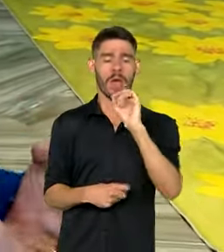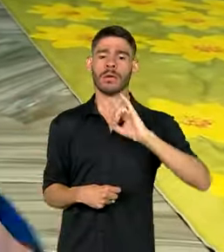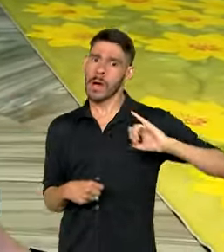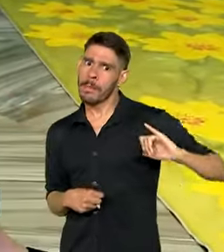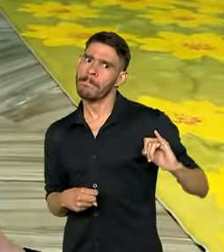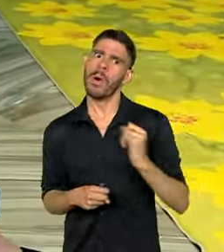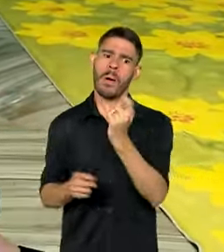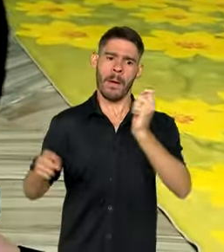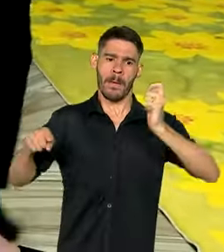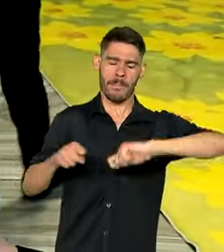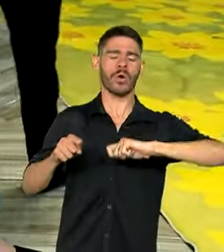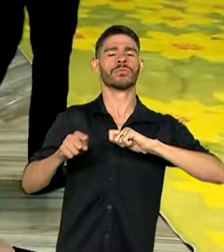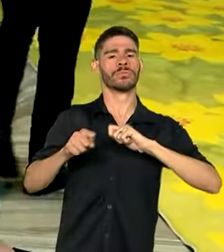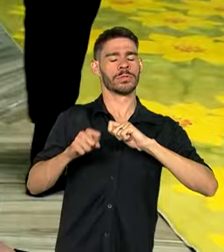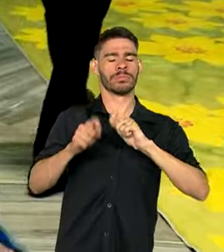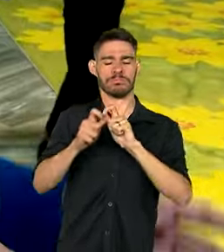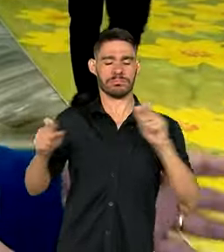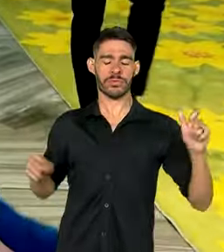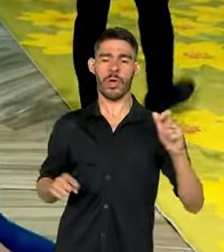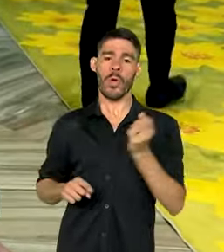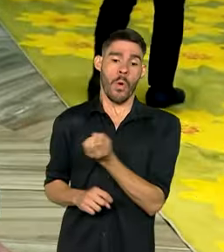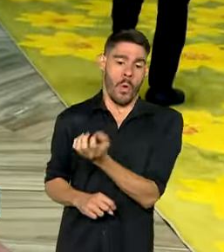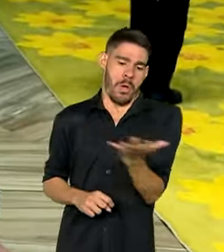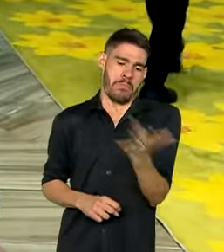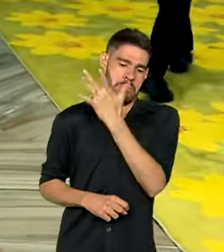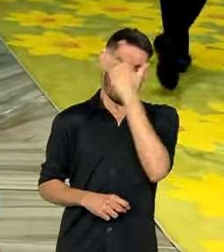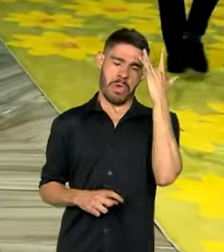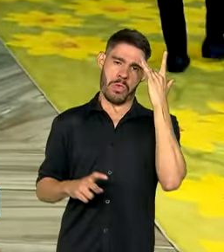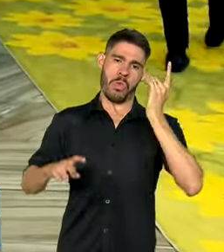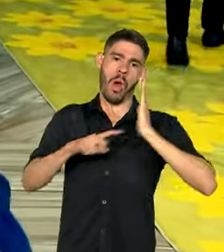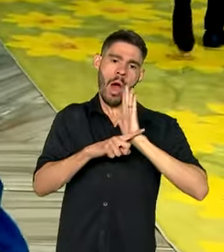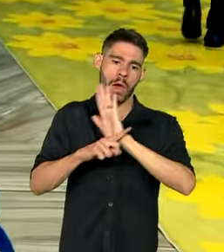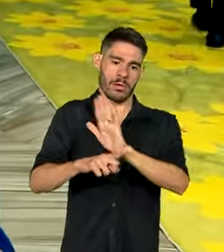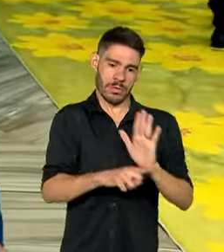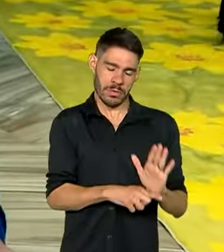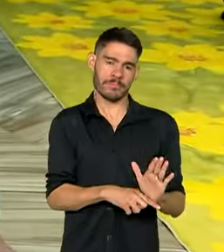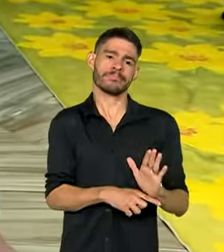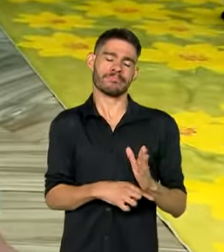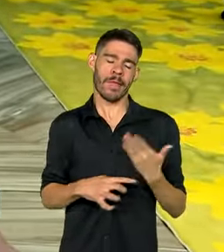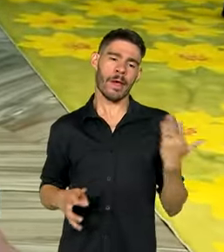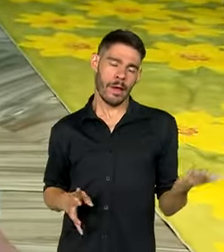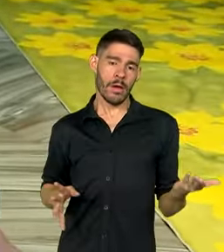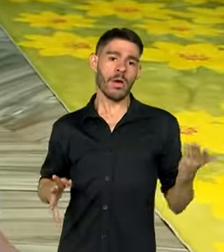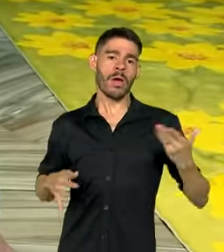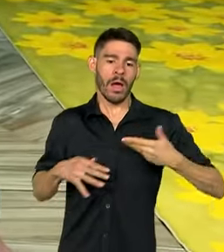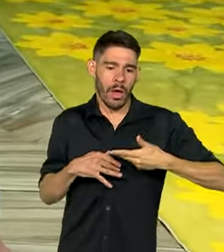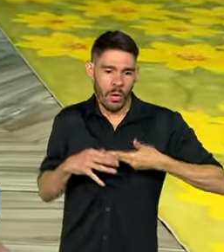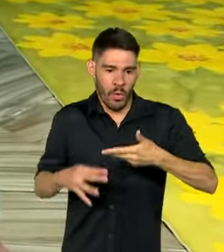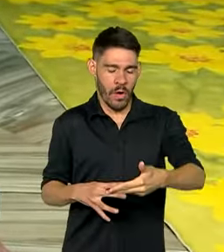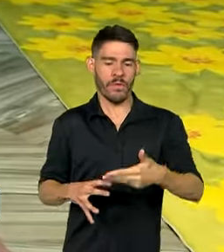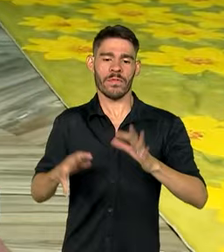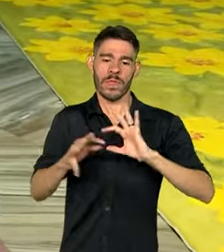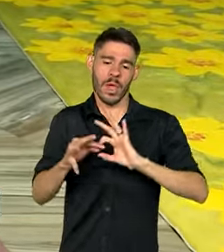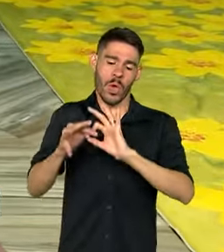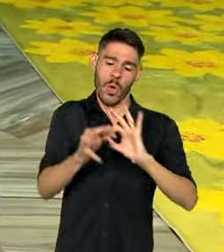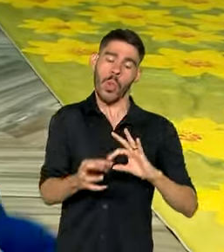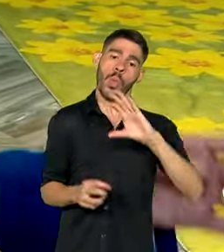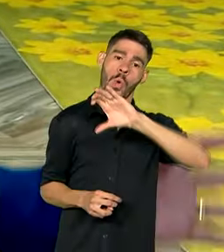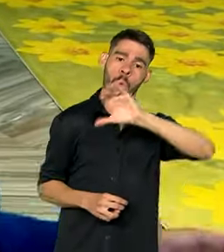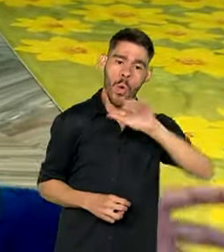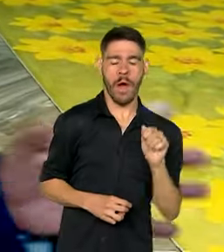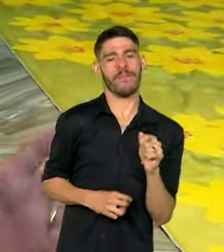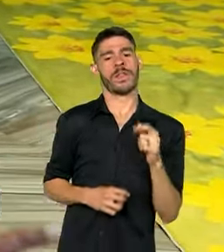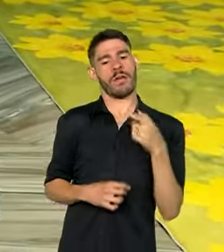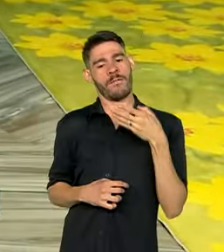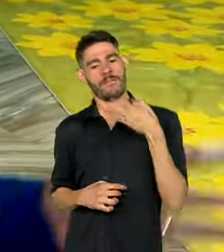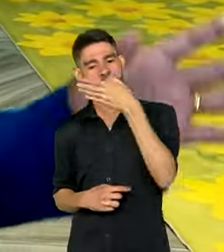de ampliar o número de pessoas que possam colaborar. Então, estamos aqui convidando a União Africana para